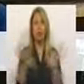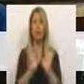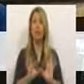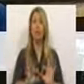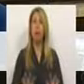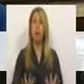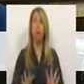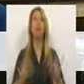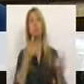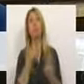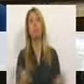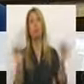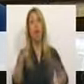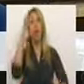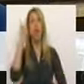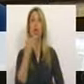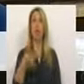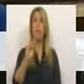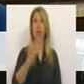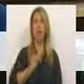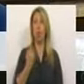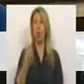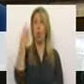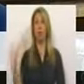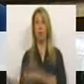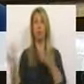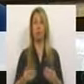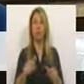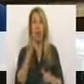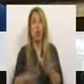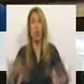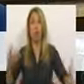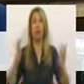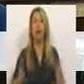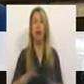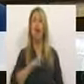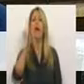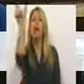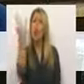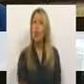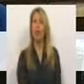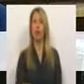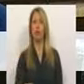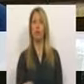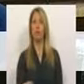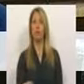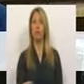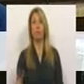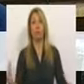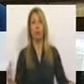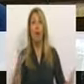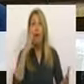casos vão retomar ideias que o Partido Social Democrata há um ano apresentou neste Parlamento e que os senhores, com total